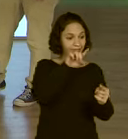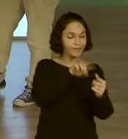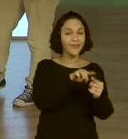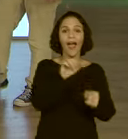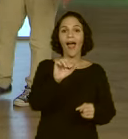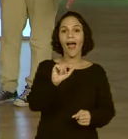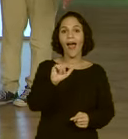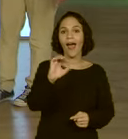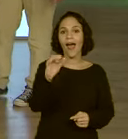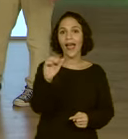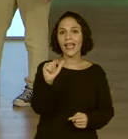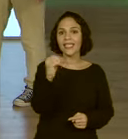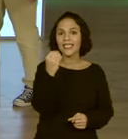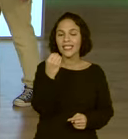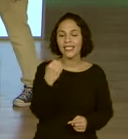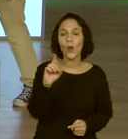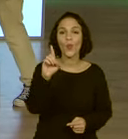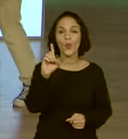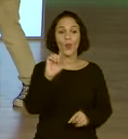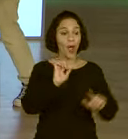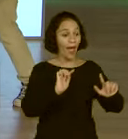sem ação... Você viu aqui, né?